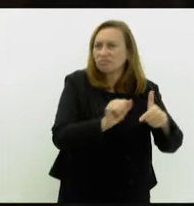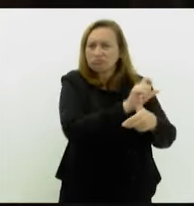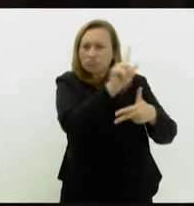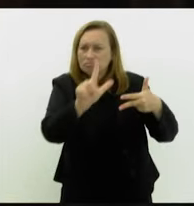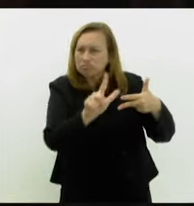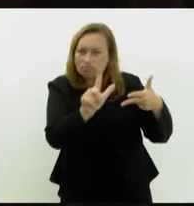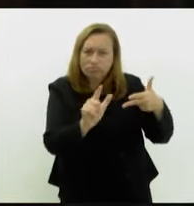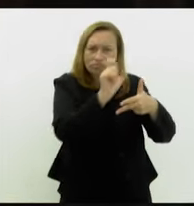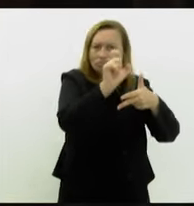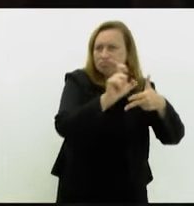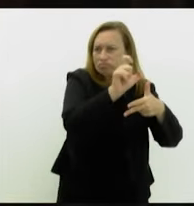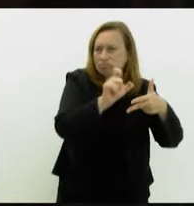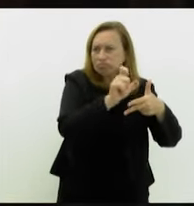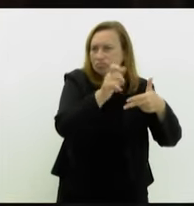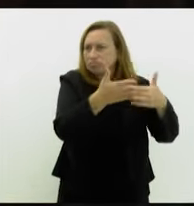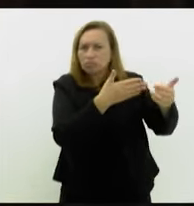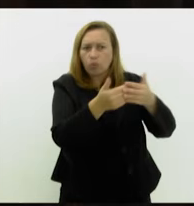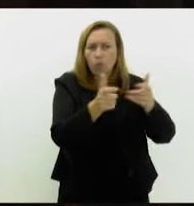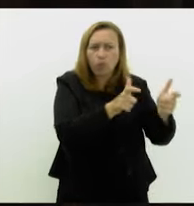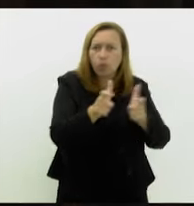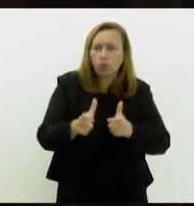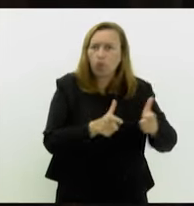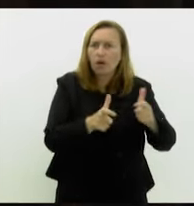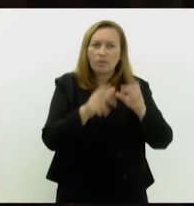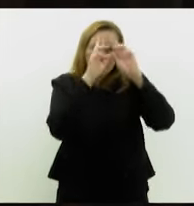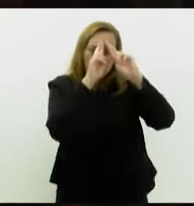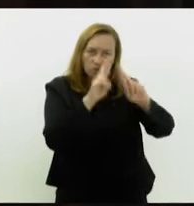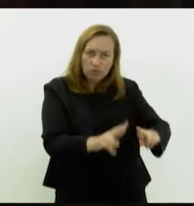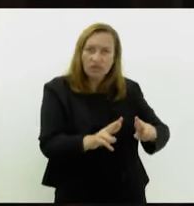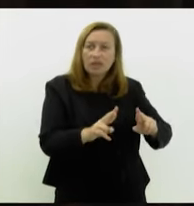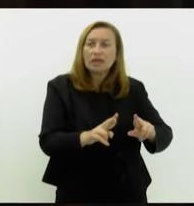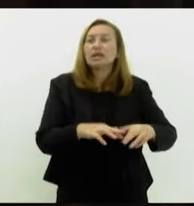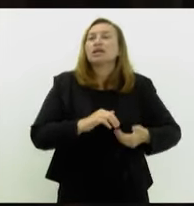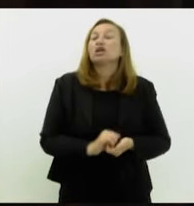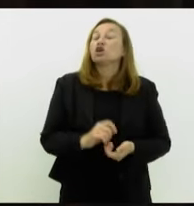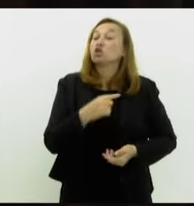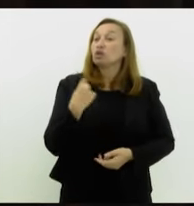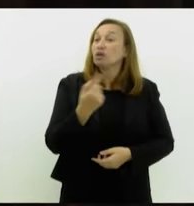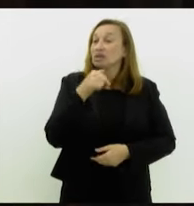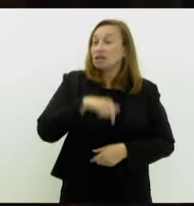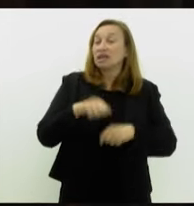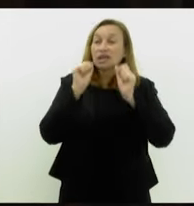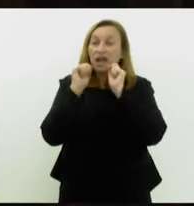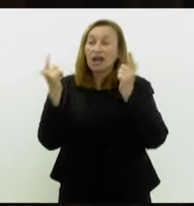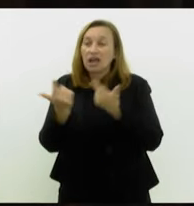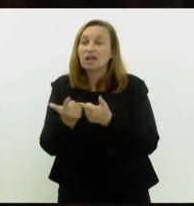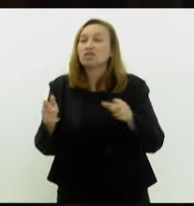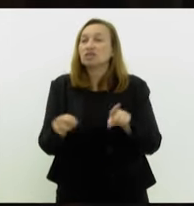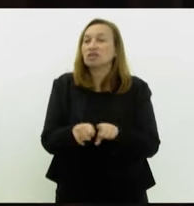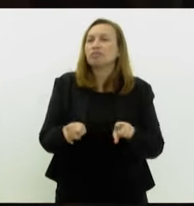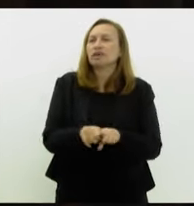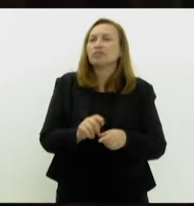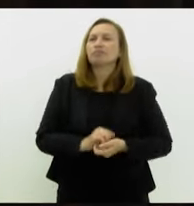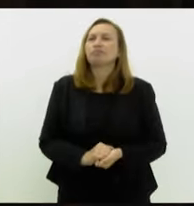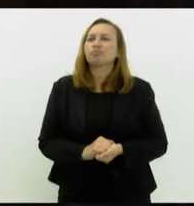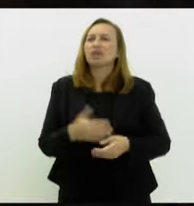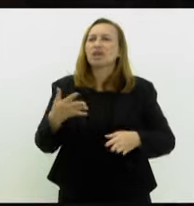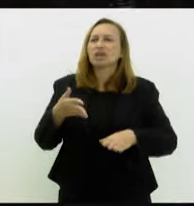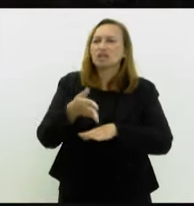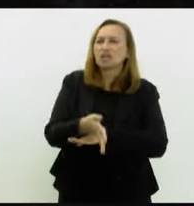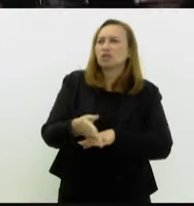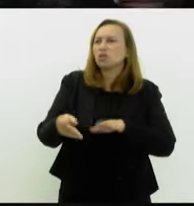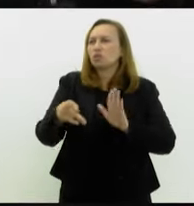na Esfera do poder público respeitados e aí nós aqui na Assembleia Legislativa também eh entramos com um